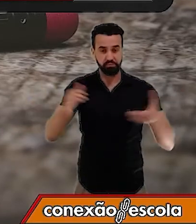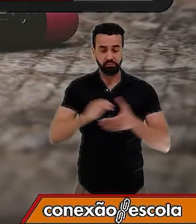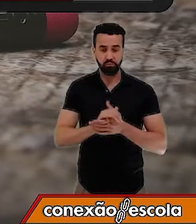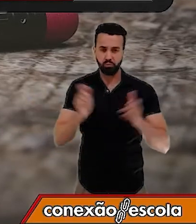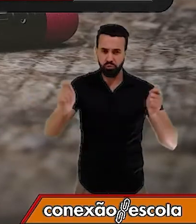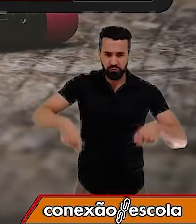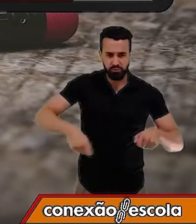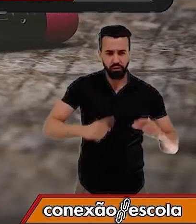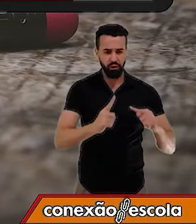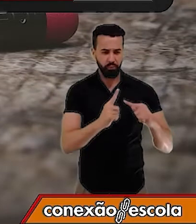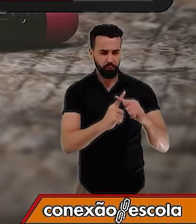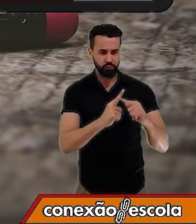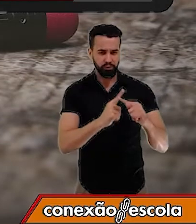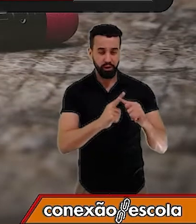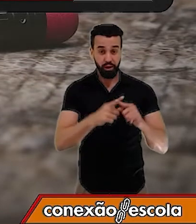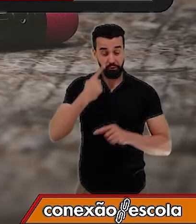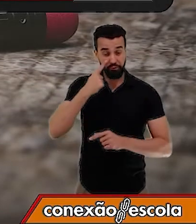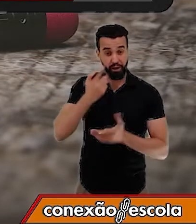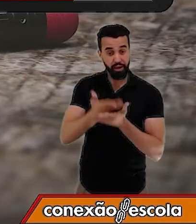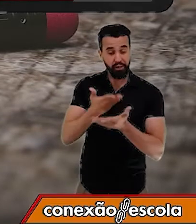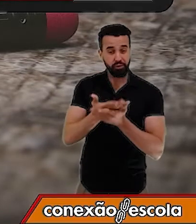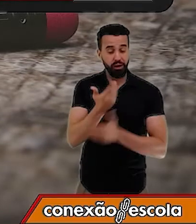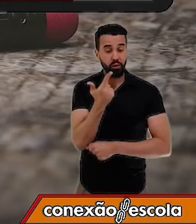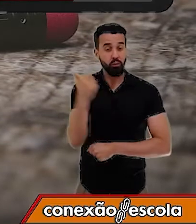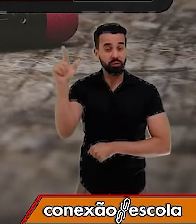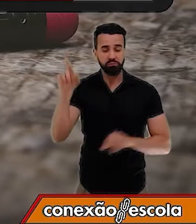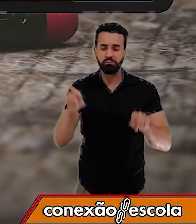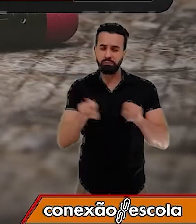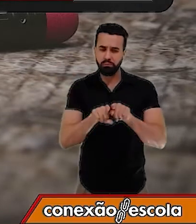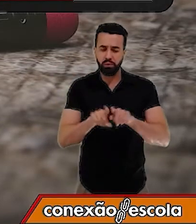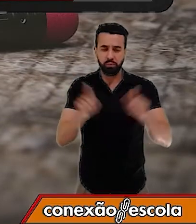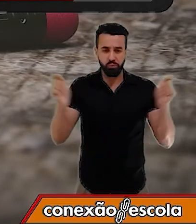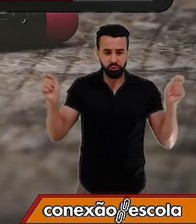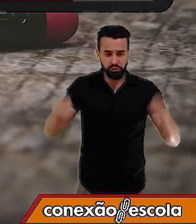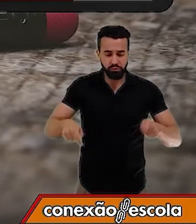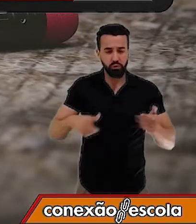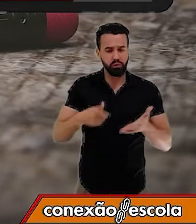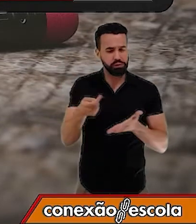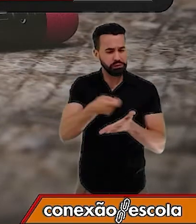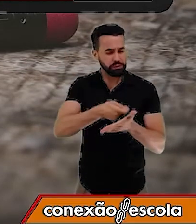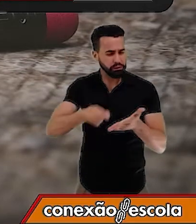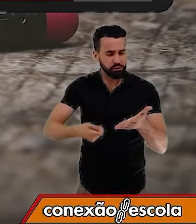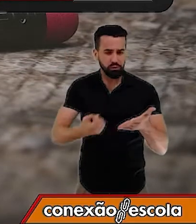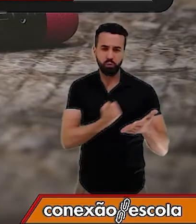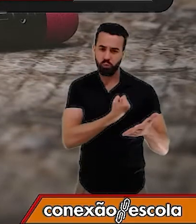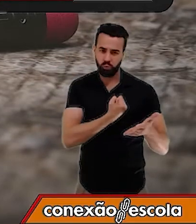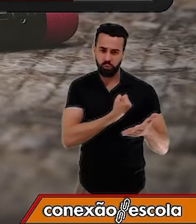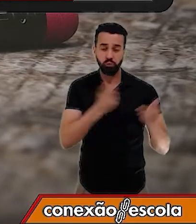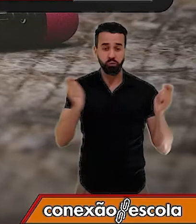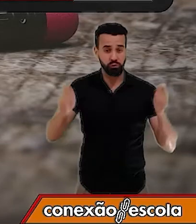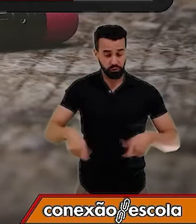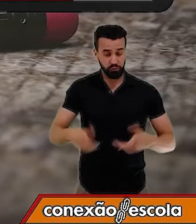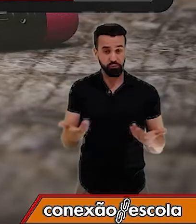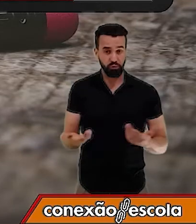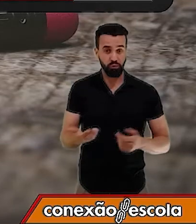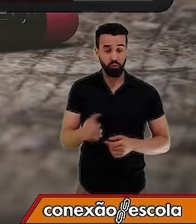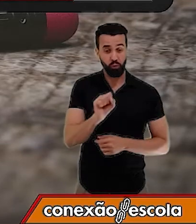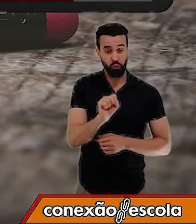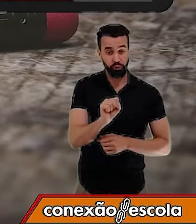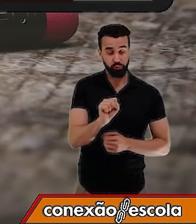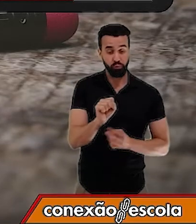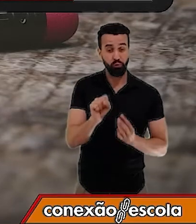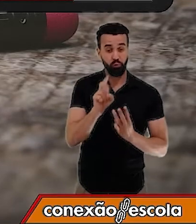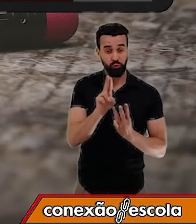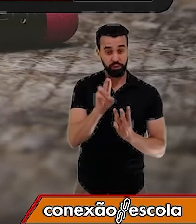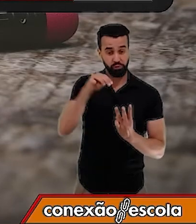multiplicação, que a gente vai ver em outras aulas, como também posso utilizar a escrita do número. 8 unidades de